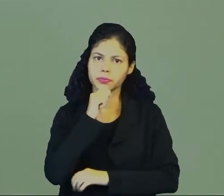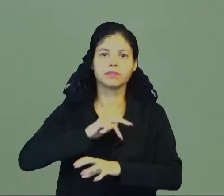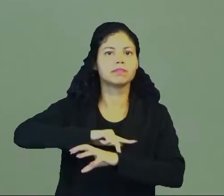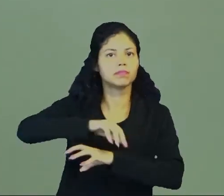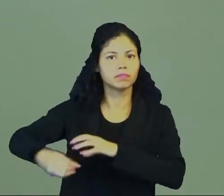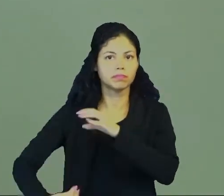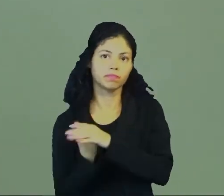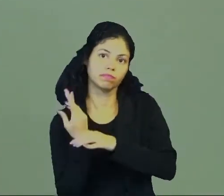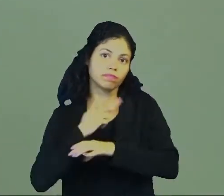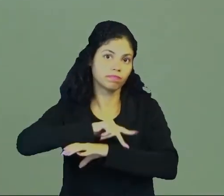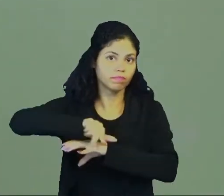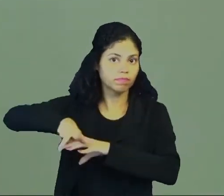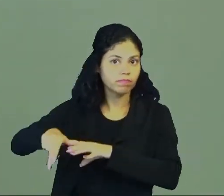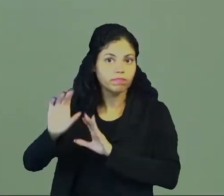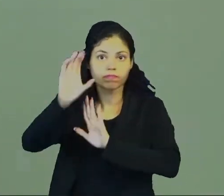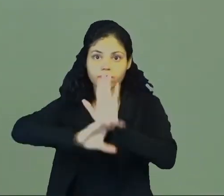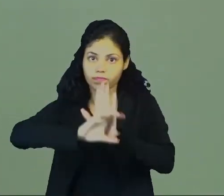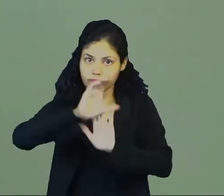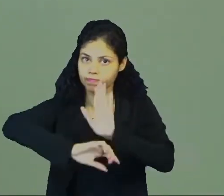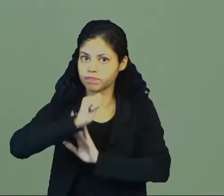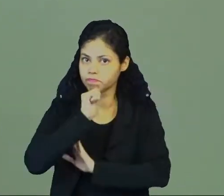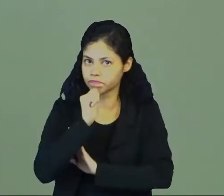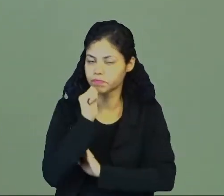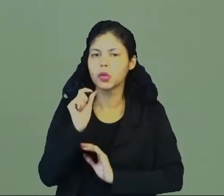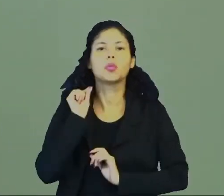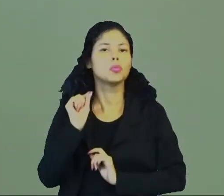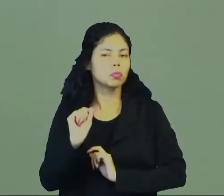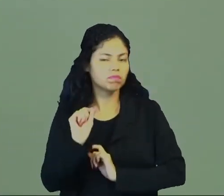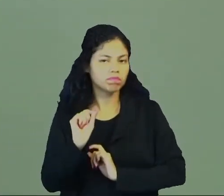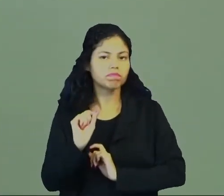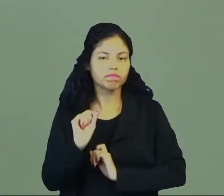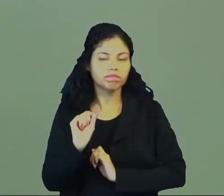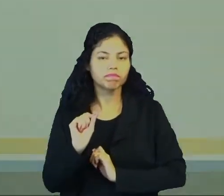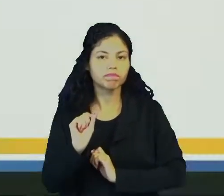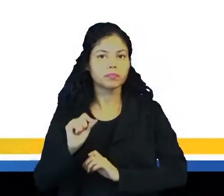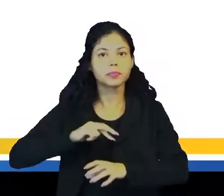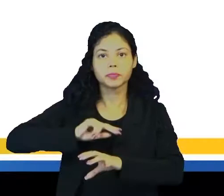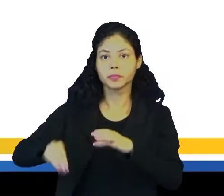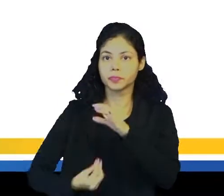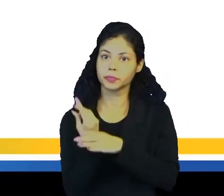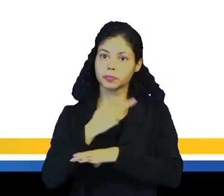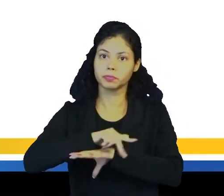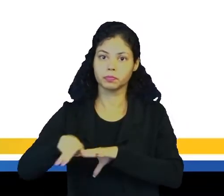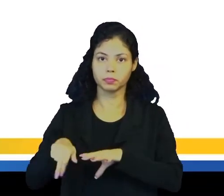é necessário que a gente saiba os conceitos e o que permeiam essa biodiversidade.